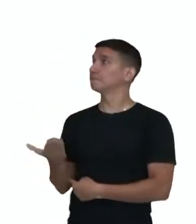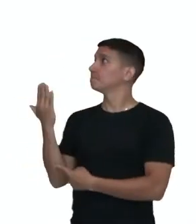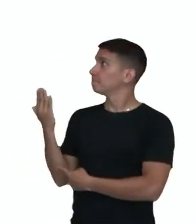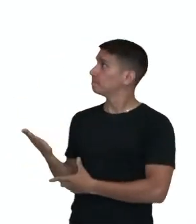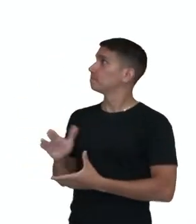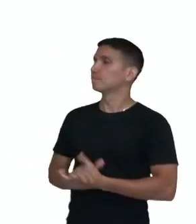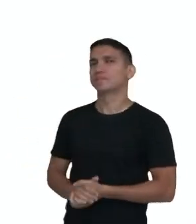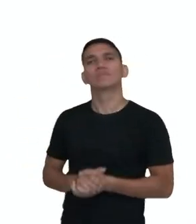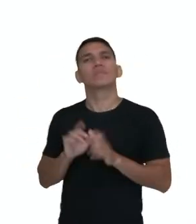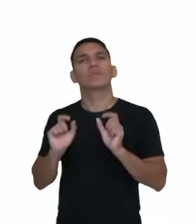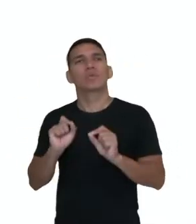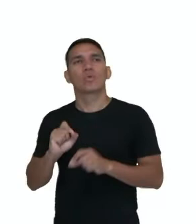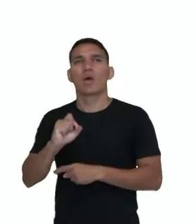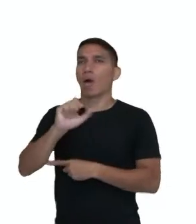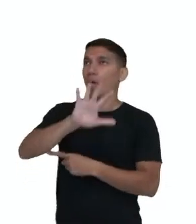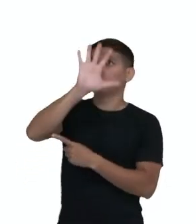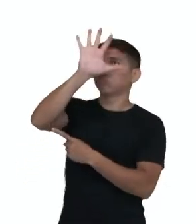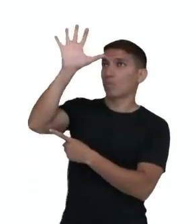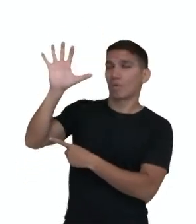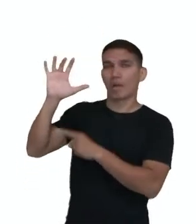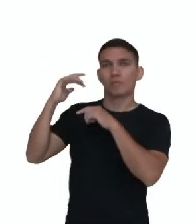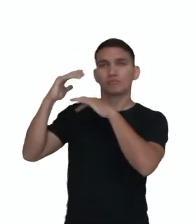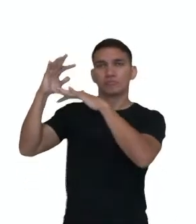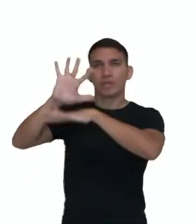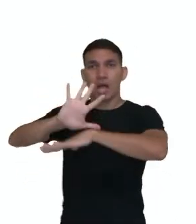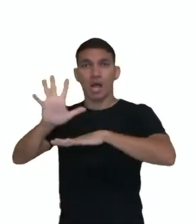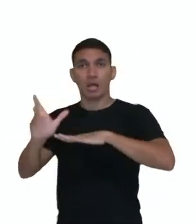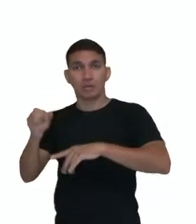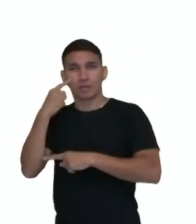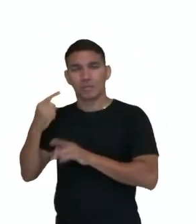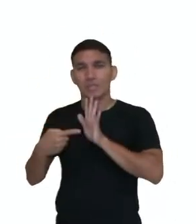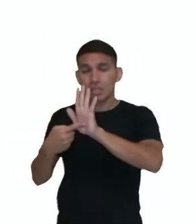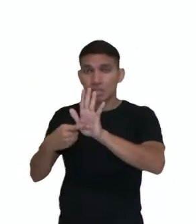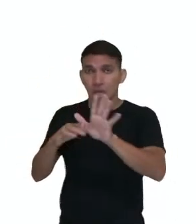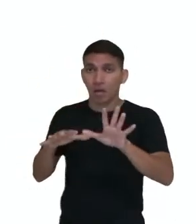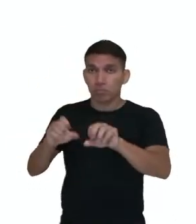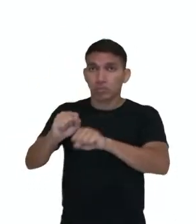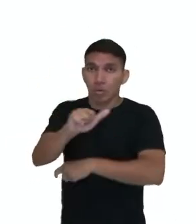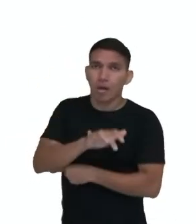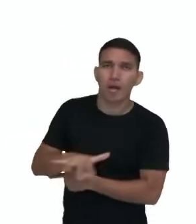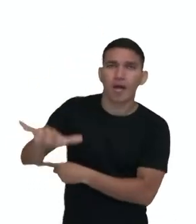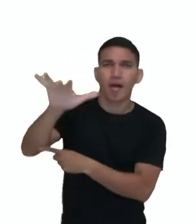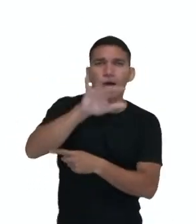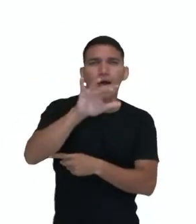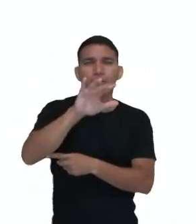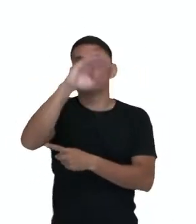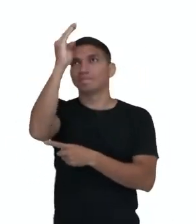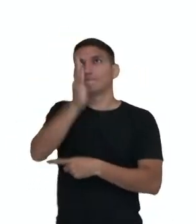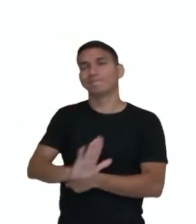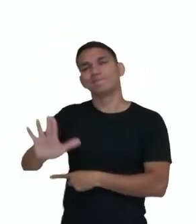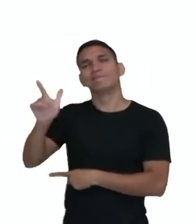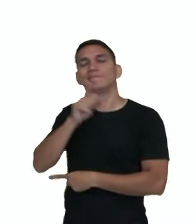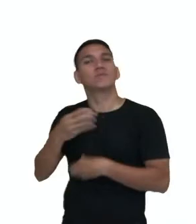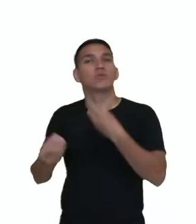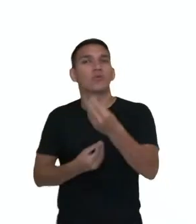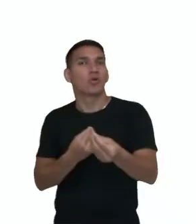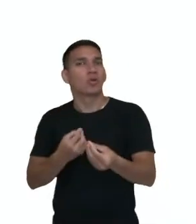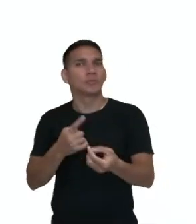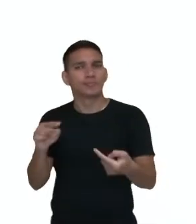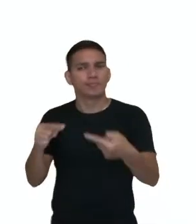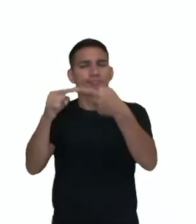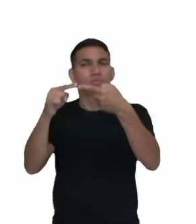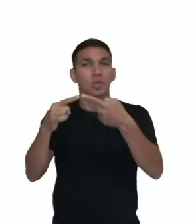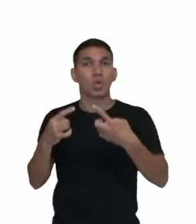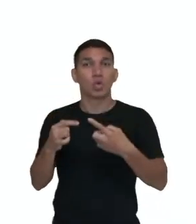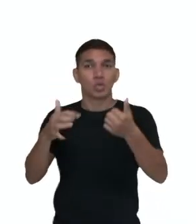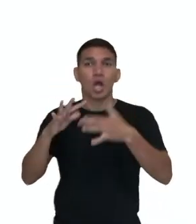delas. A bacia hidrográfica amazônica, que ocupa boa parte ali do território brasileiro, Compreende ali